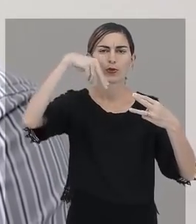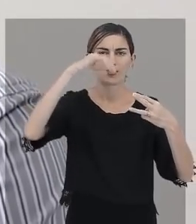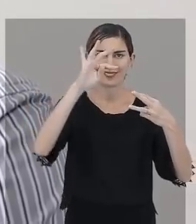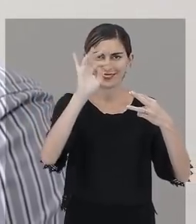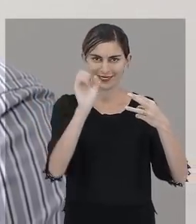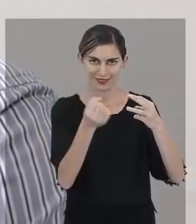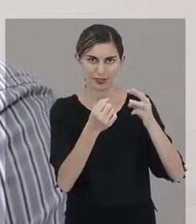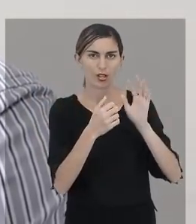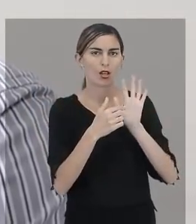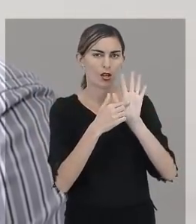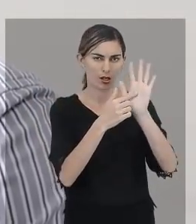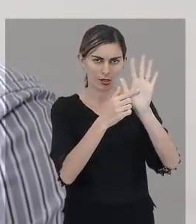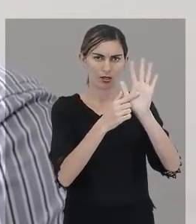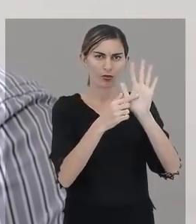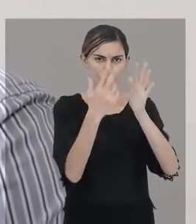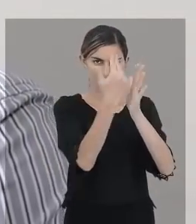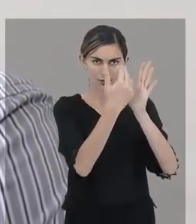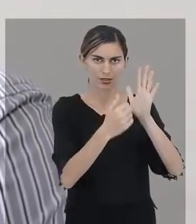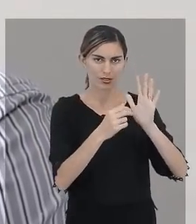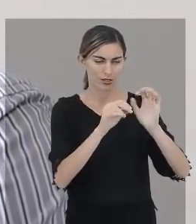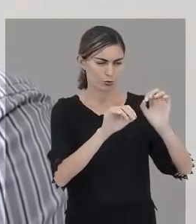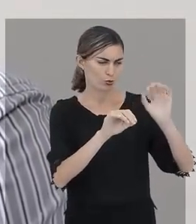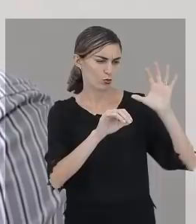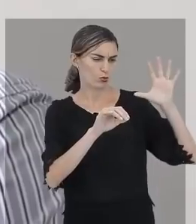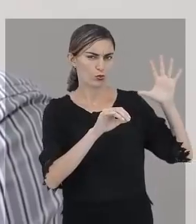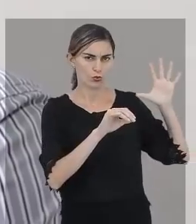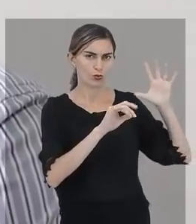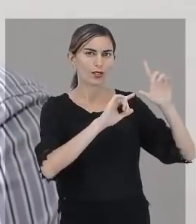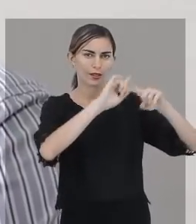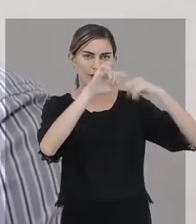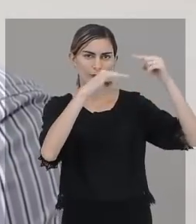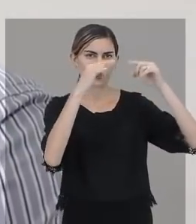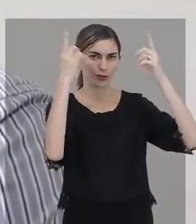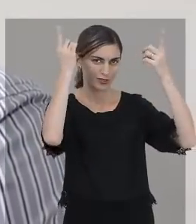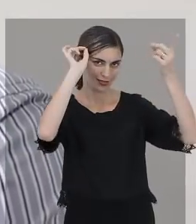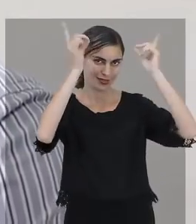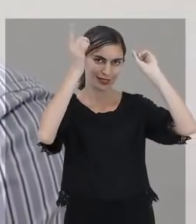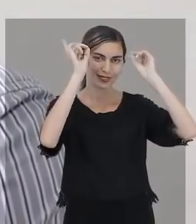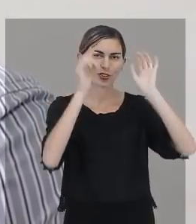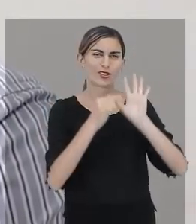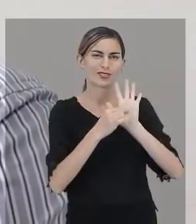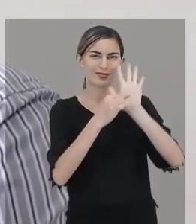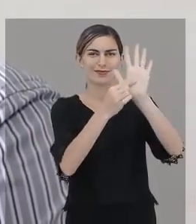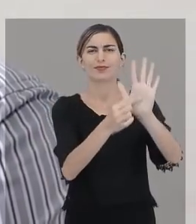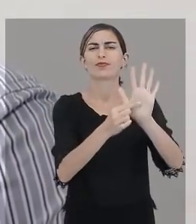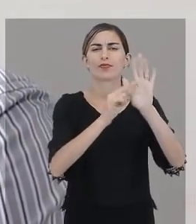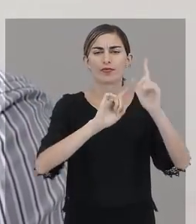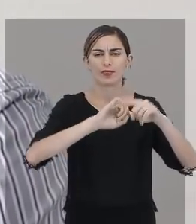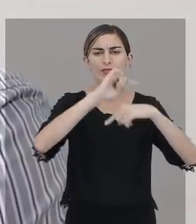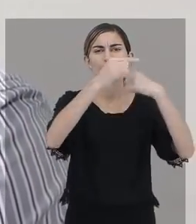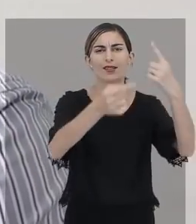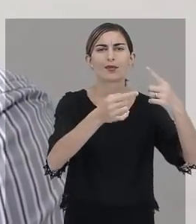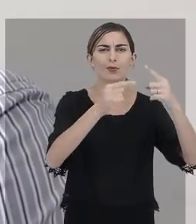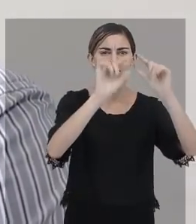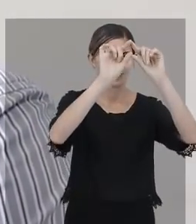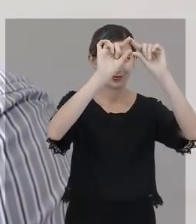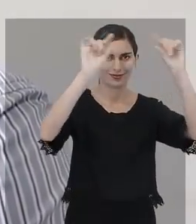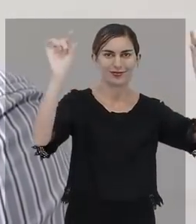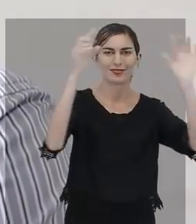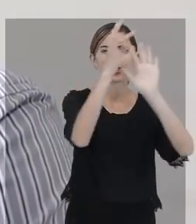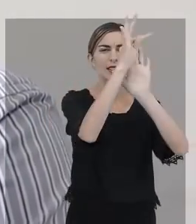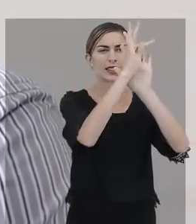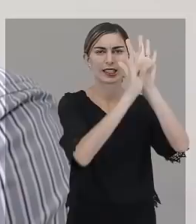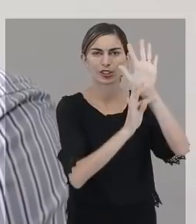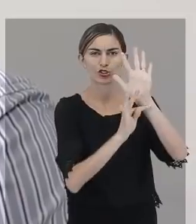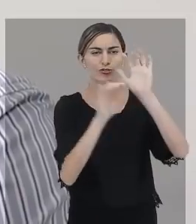Layout. O primeiro é essa imagem de fundo. Depois vem a imagem do Android, que está por cima da imagem de fundo. E depois tem esse